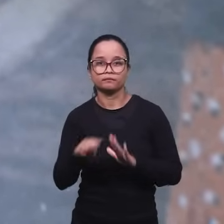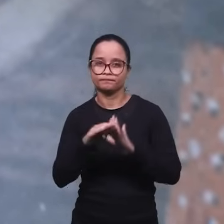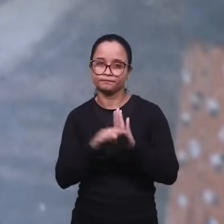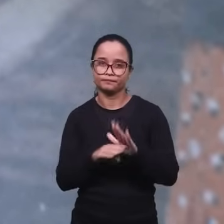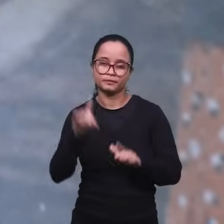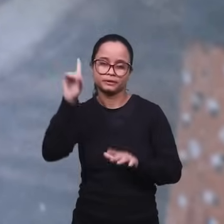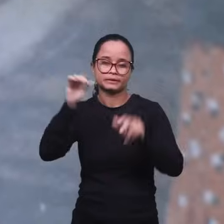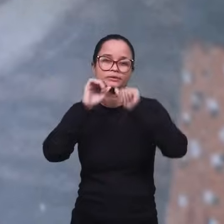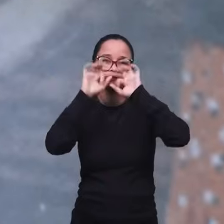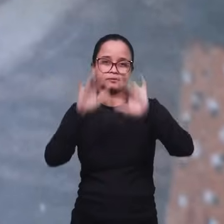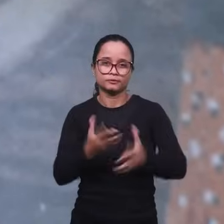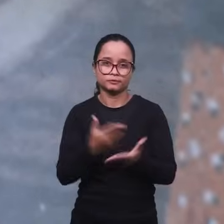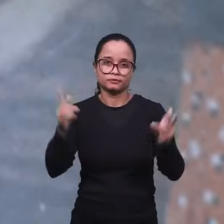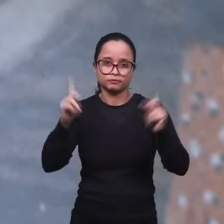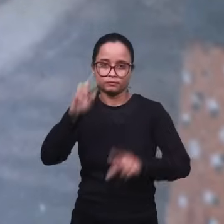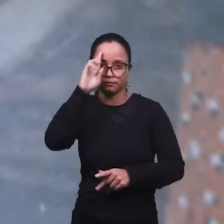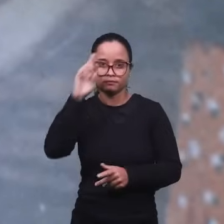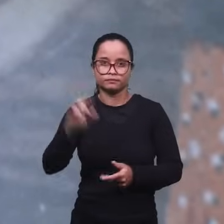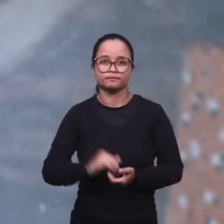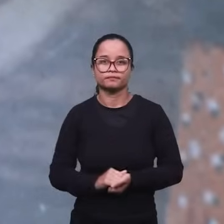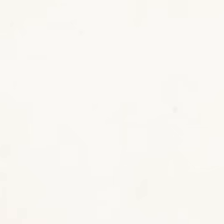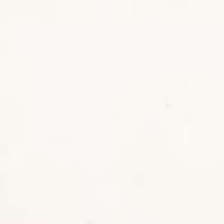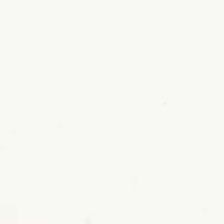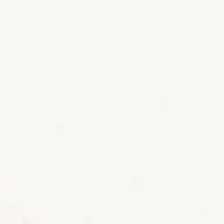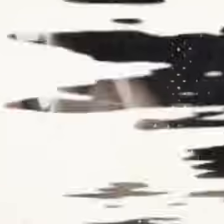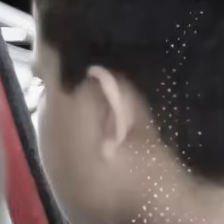esse programa. Deus abençoe, a paz do Senhor.